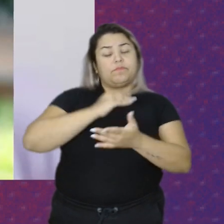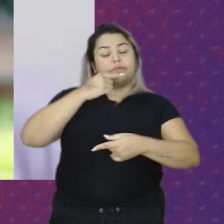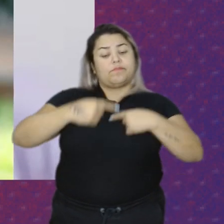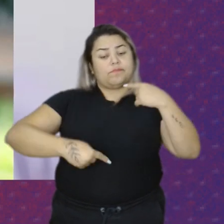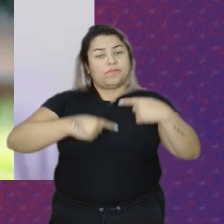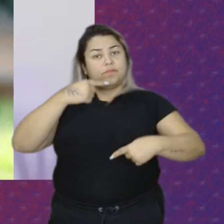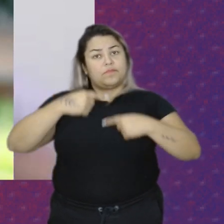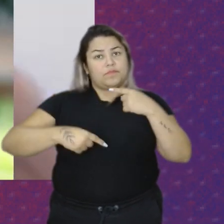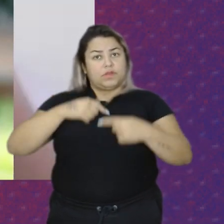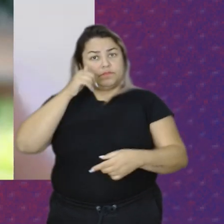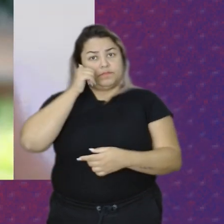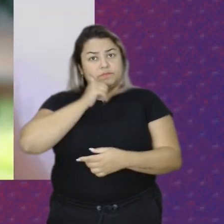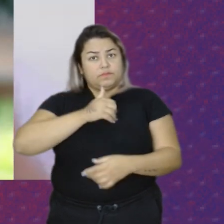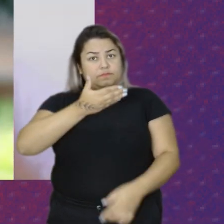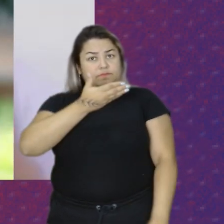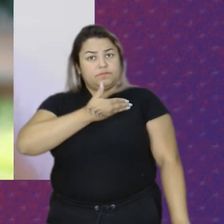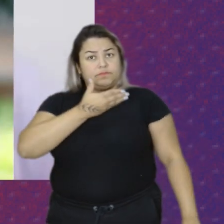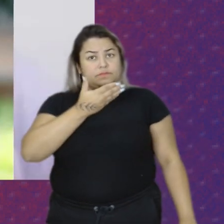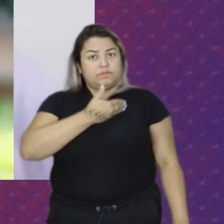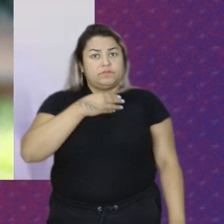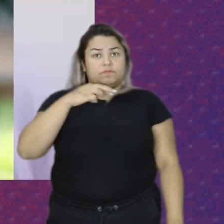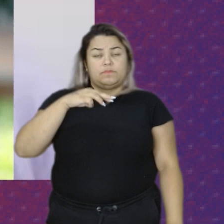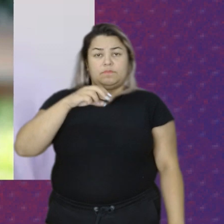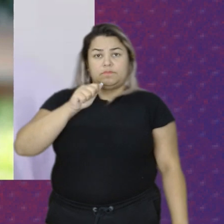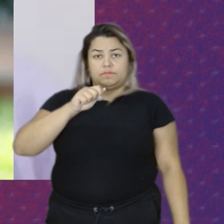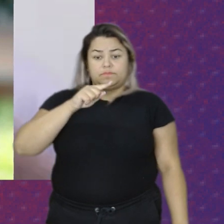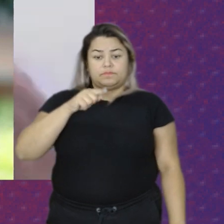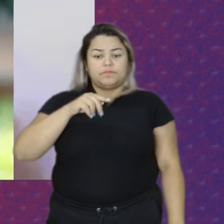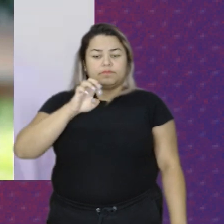para as Mulheres, a companheira Mazé,